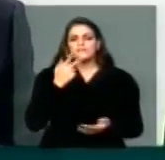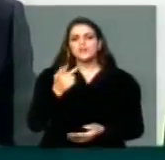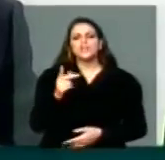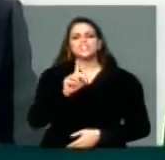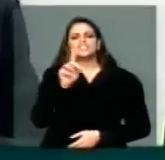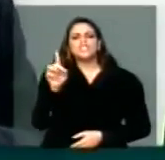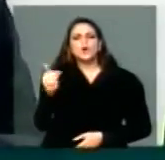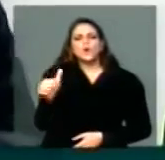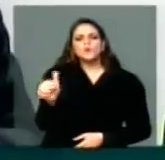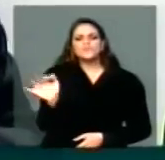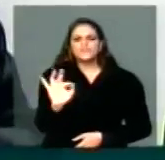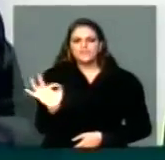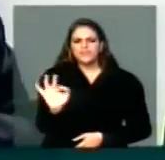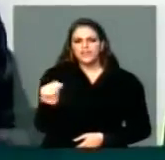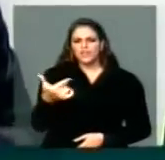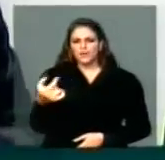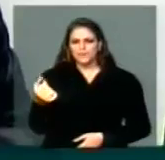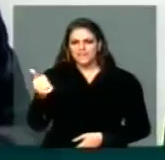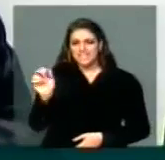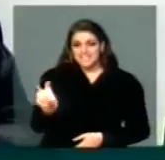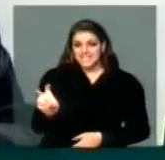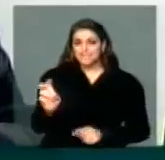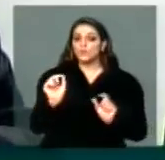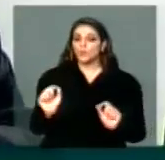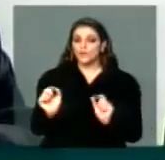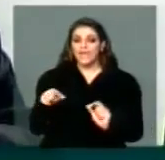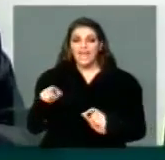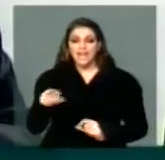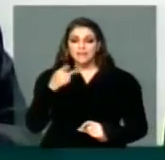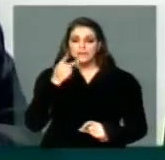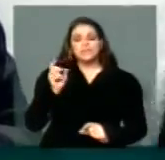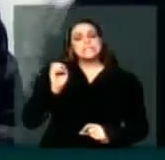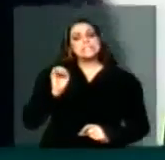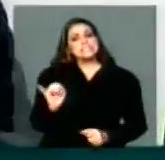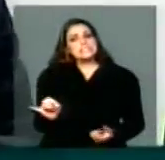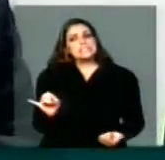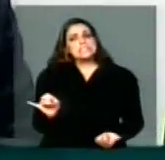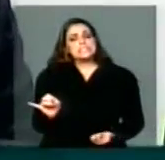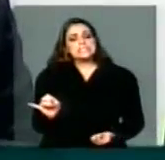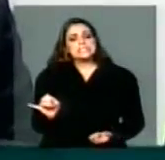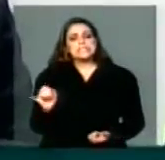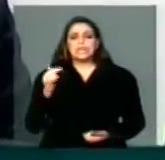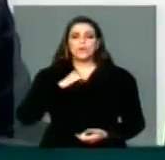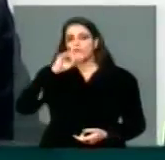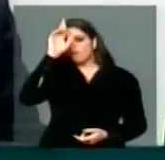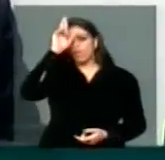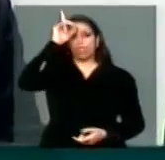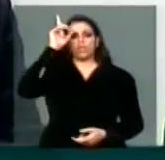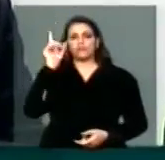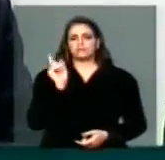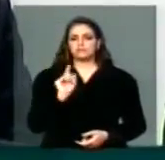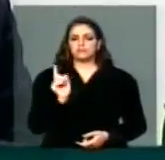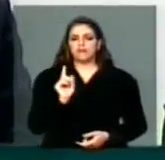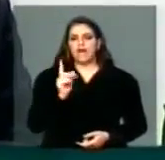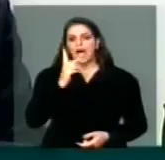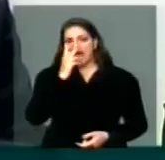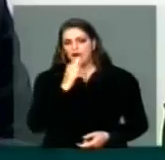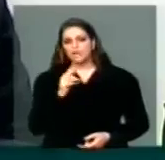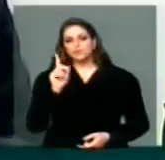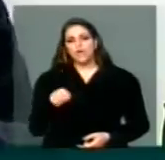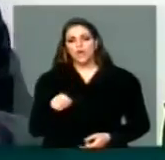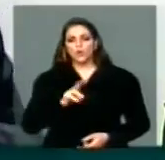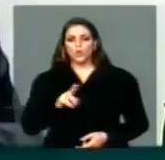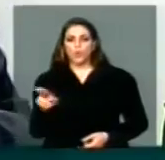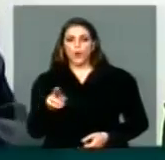fevereiro de 2015, ele fala que, salvo engano, o meu nome apareceu mencionado pelo senhor Paulo Roberto